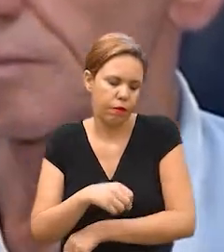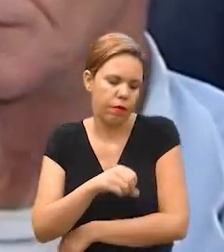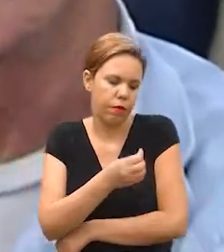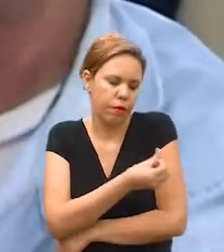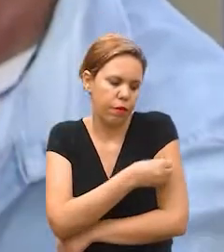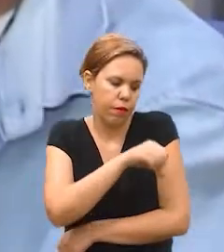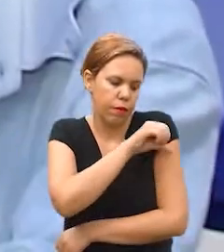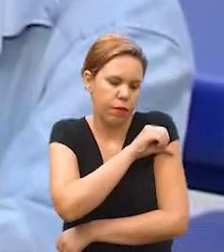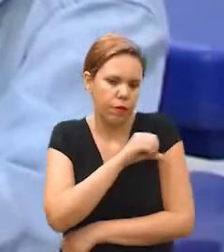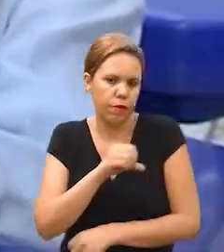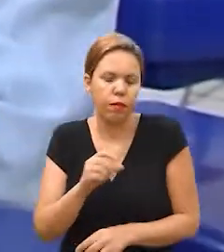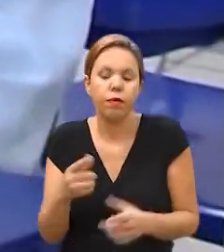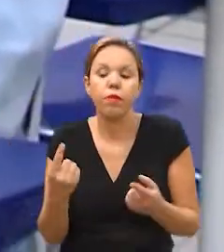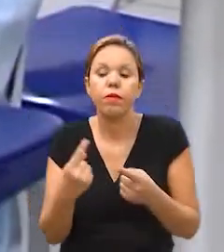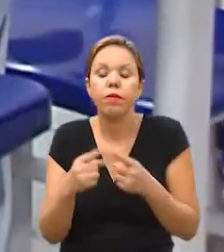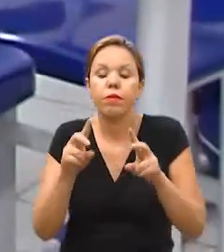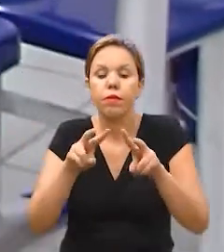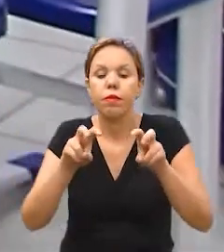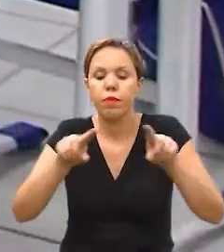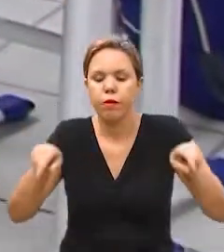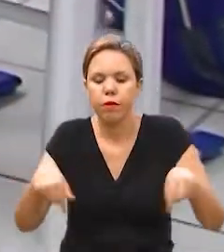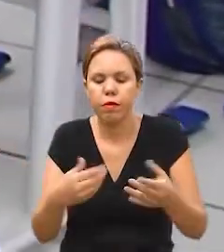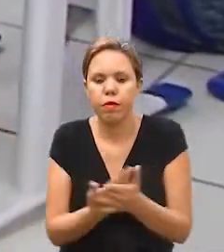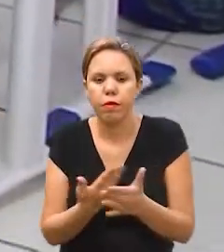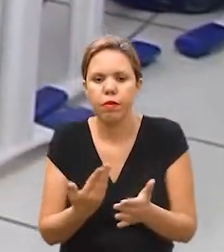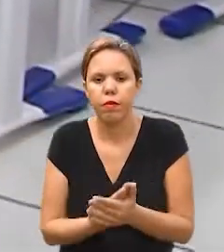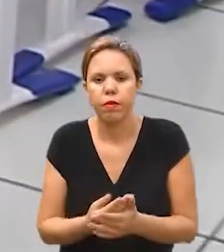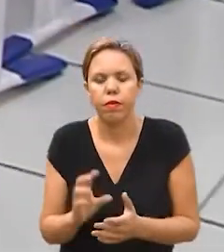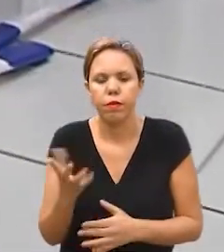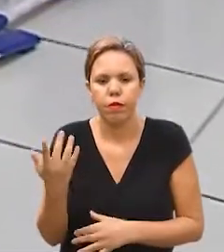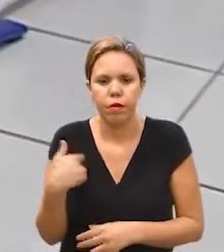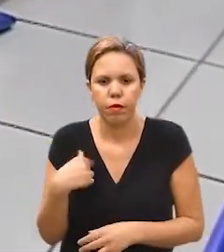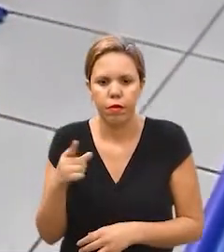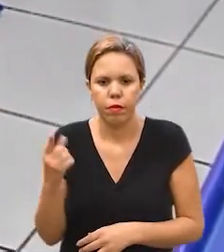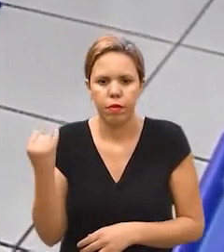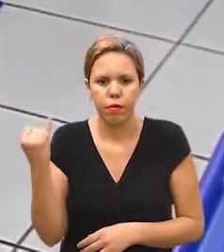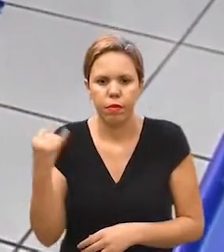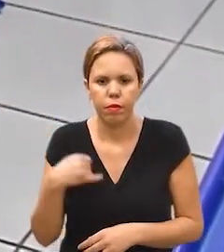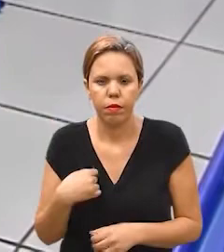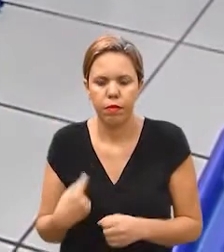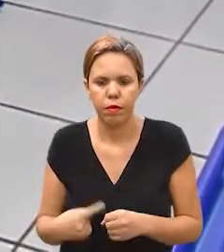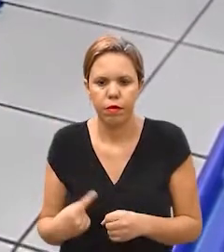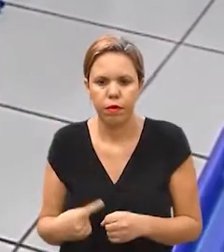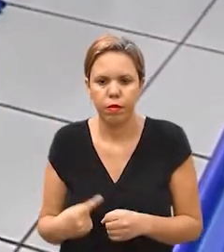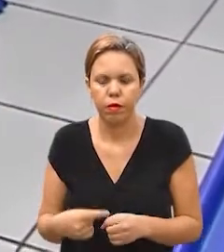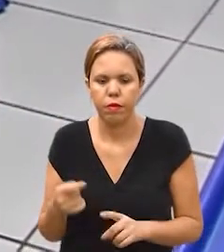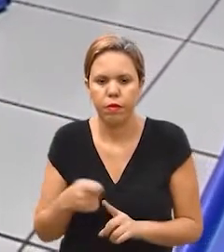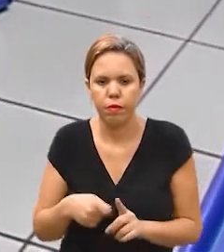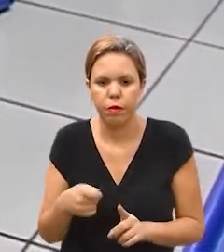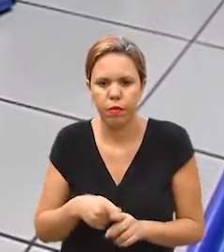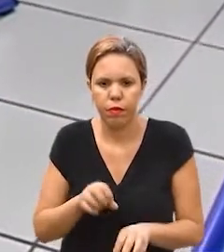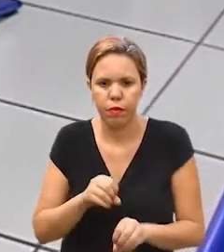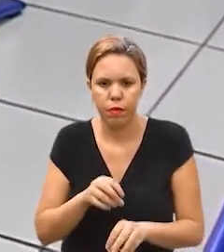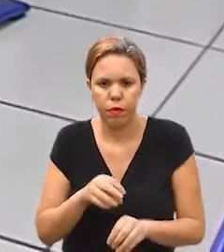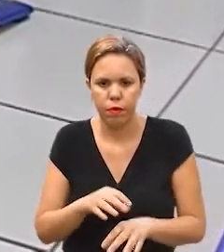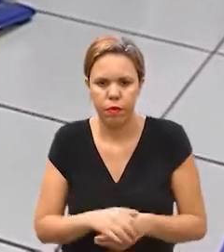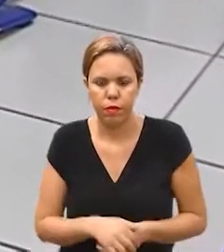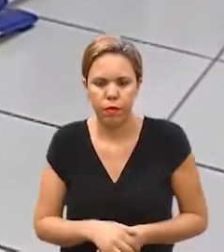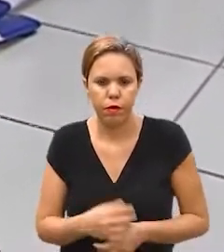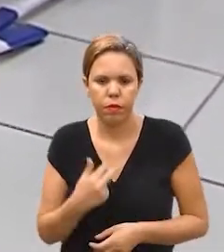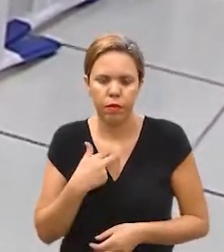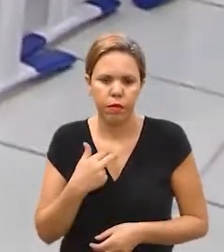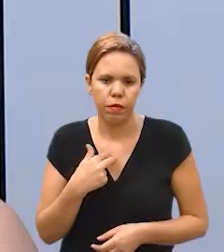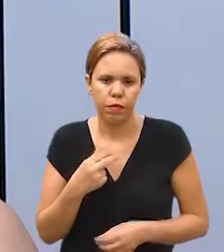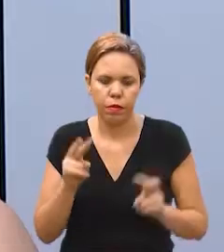fechamento das salas. Porque muitas vezes, isso é uma questão importante, o município, a política pública de educação não